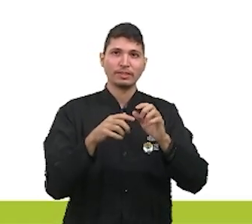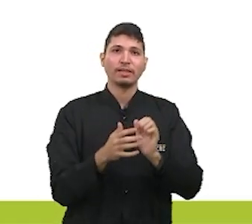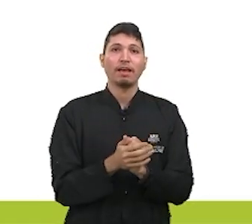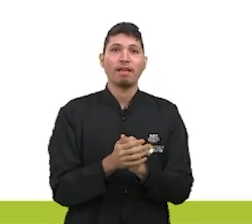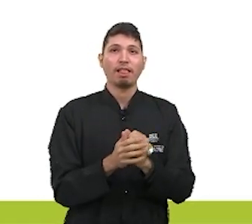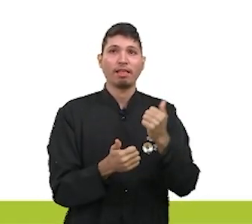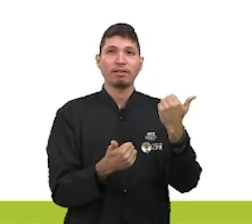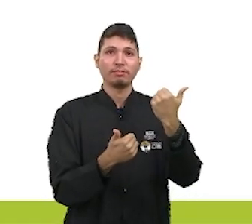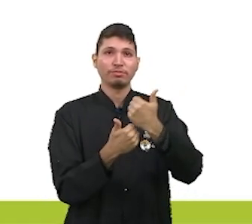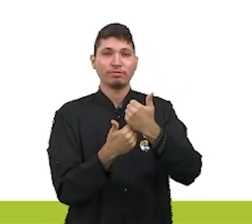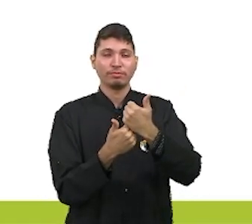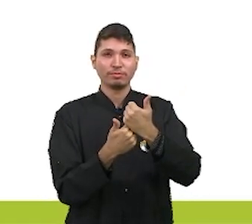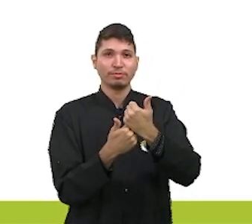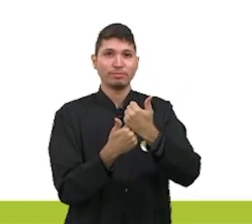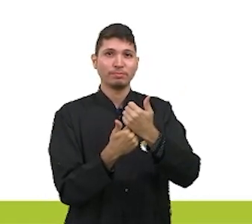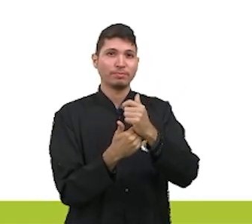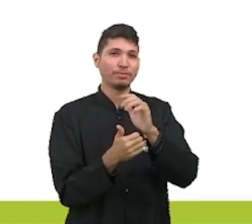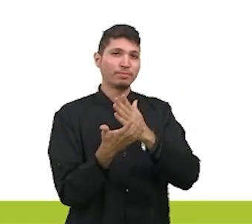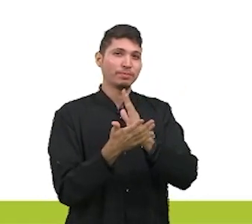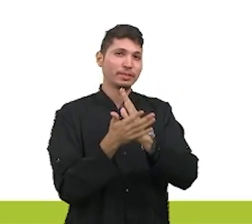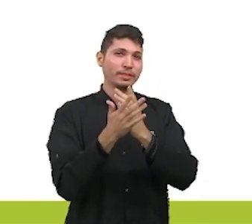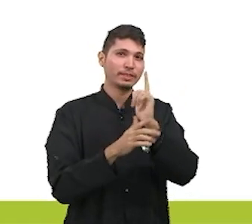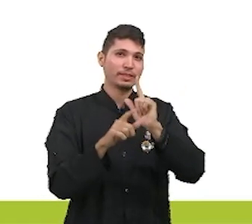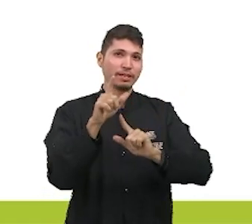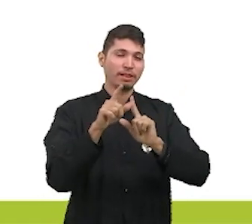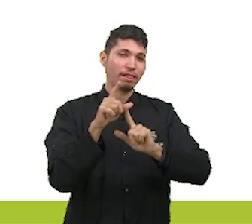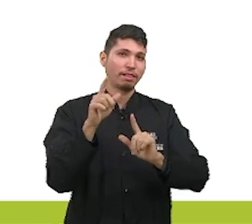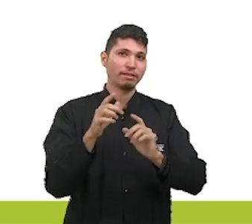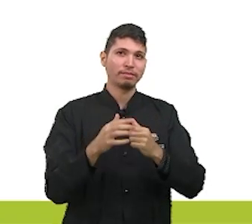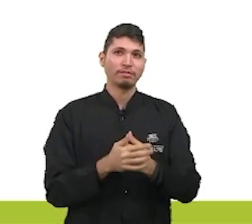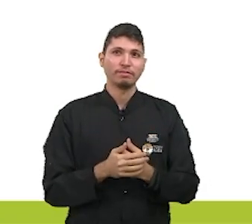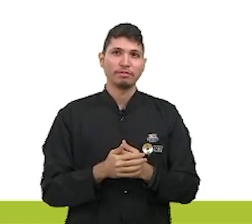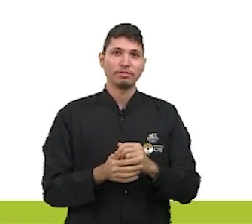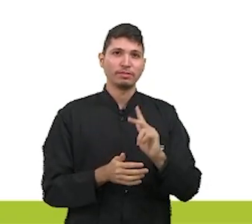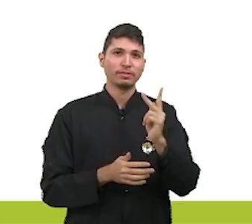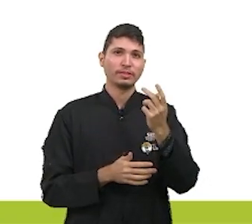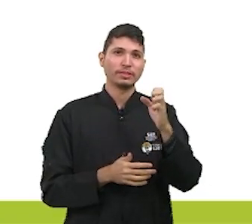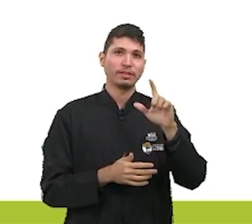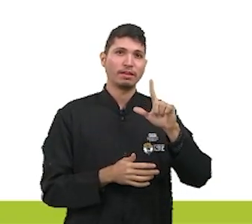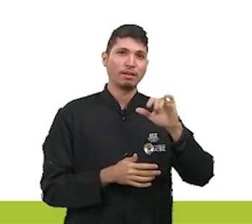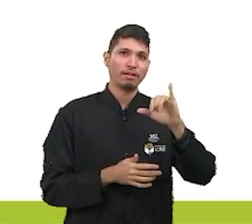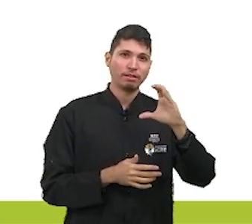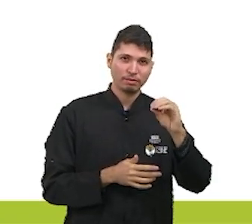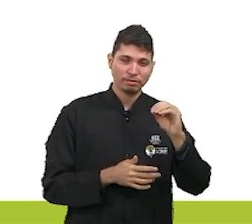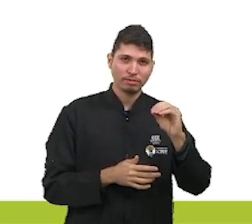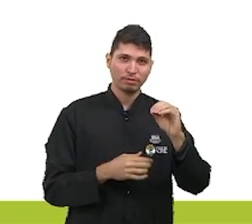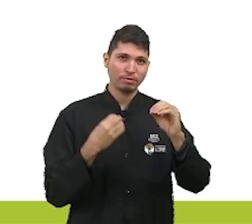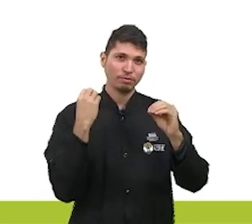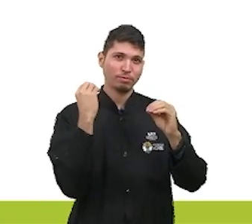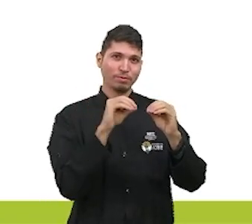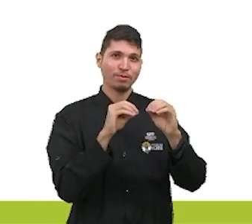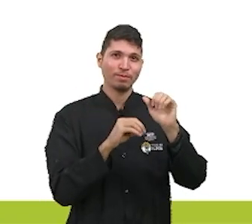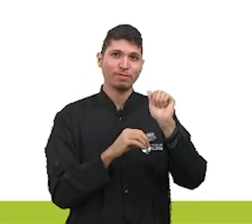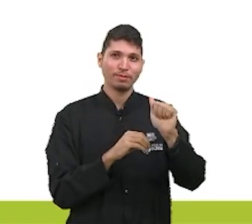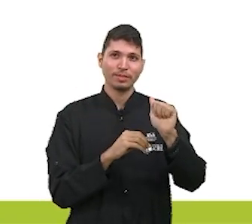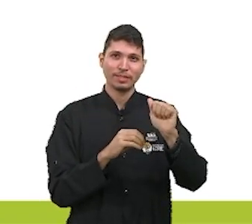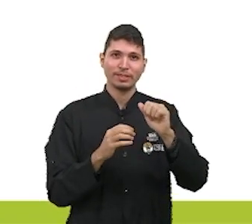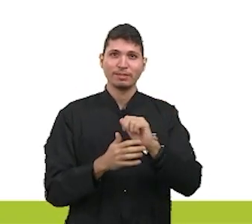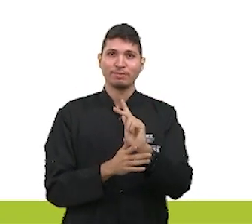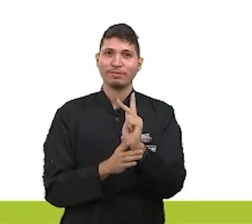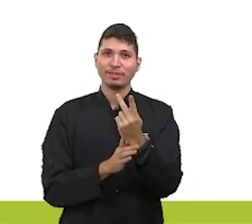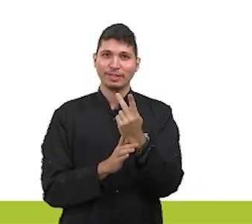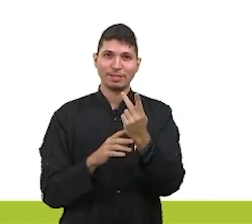algumas letrinhas aleatórias. Por exemplo, ali, ó, no lugar do hélio, nós temos o A. No lugar do hidrogênio, ele colocou um